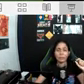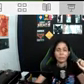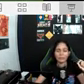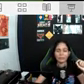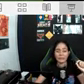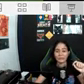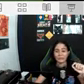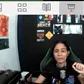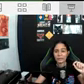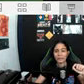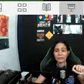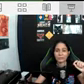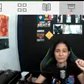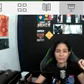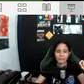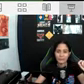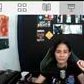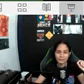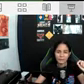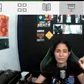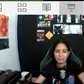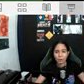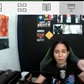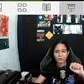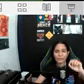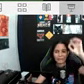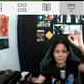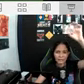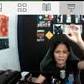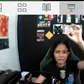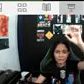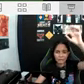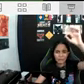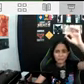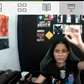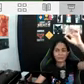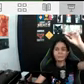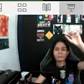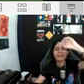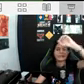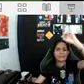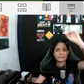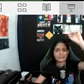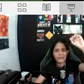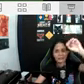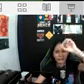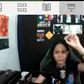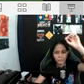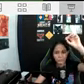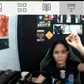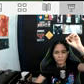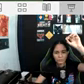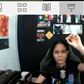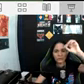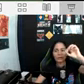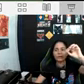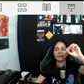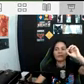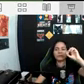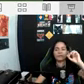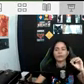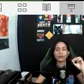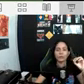realidade. Por isso que a gente tem o desvio padrão, que mostra que aquele indivíduo, ele saiu